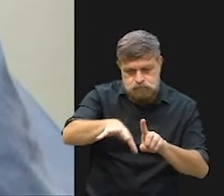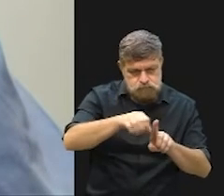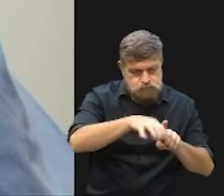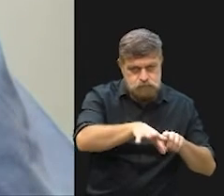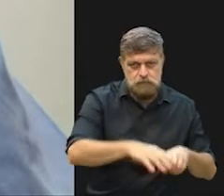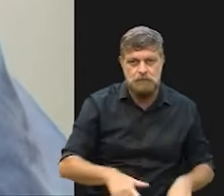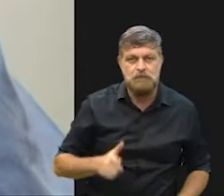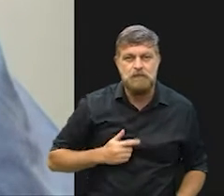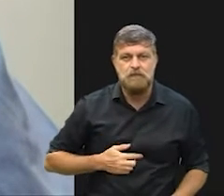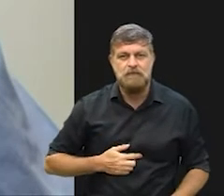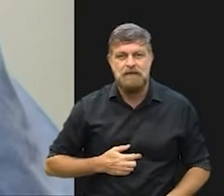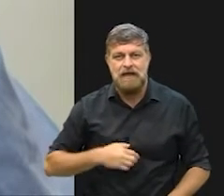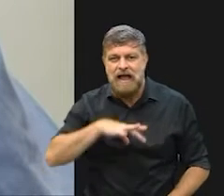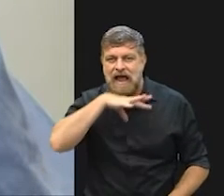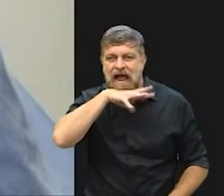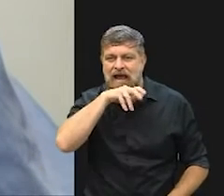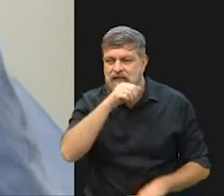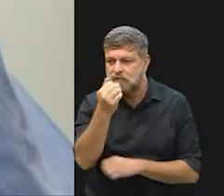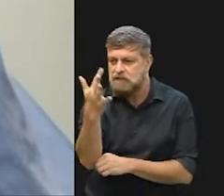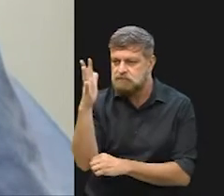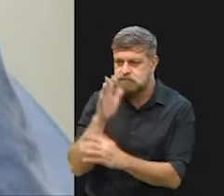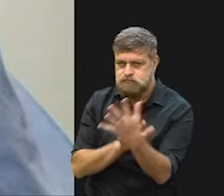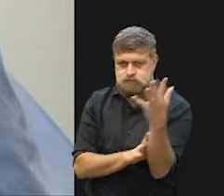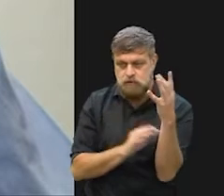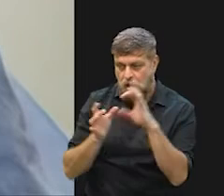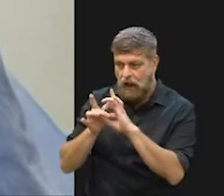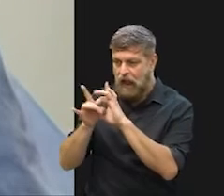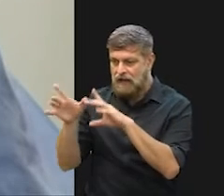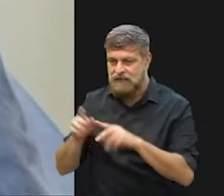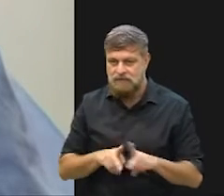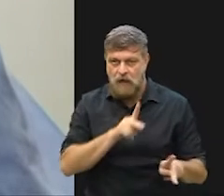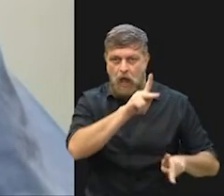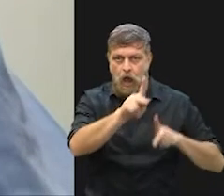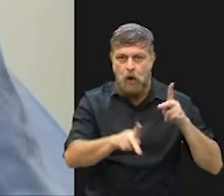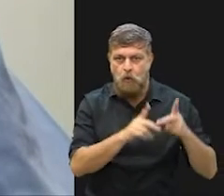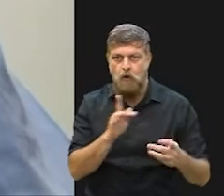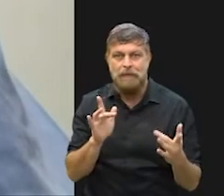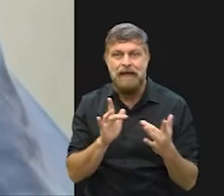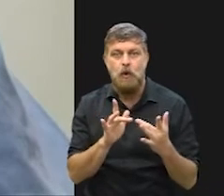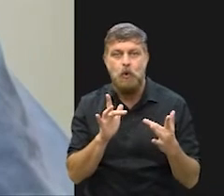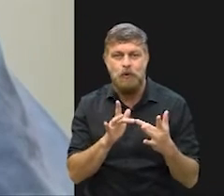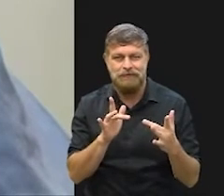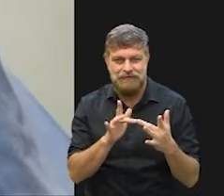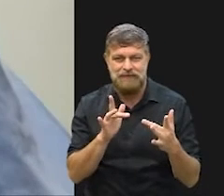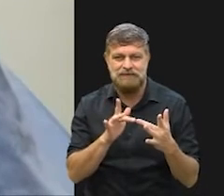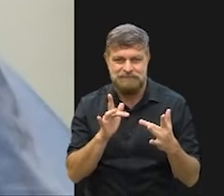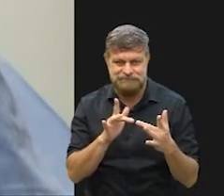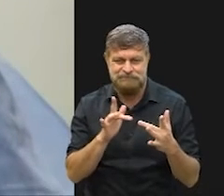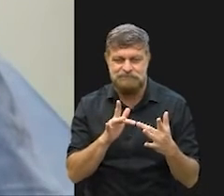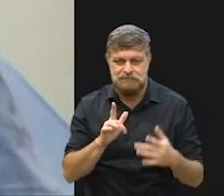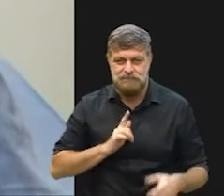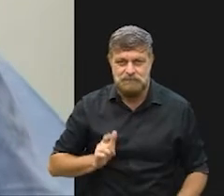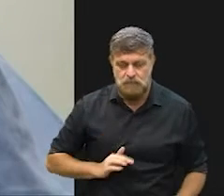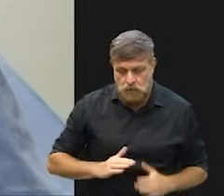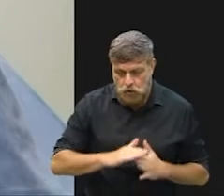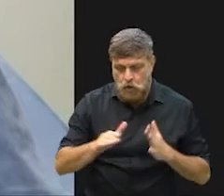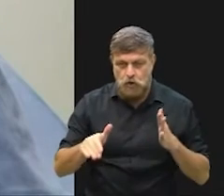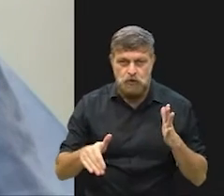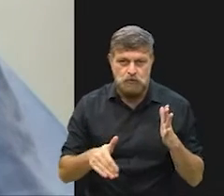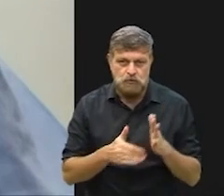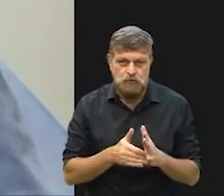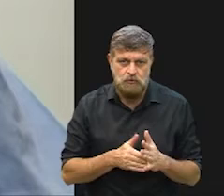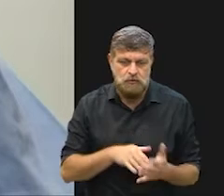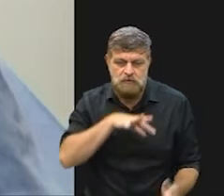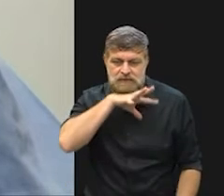quando esses animais selvagens eles começam a conviver com o homem. Todos os animais que vivem com o